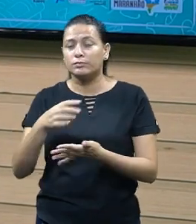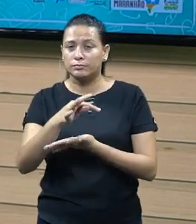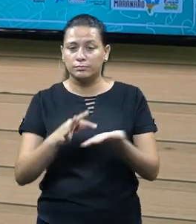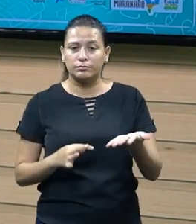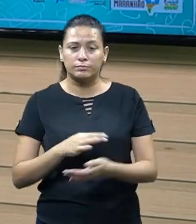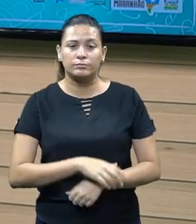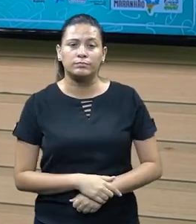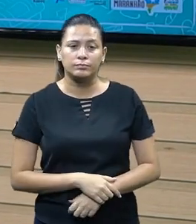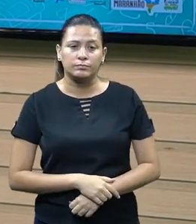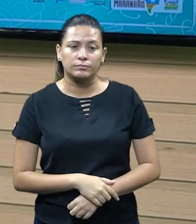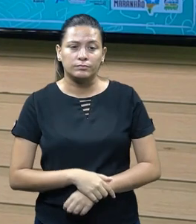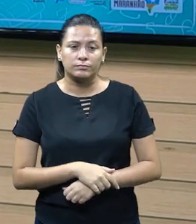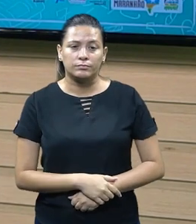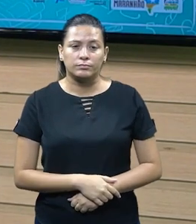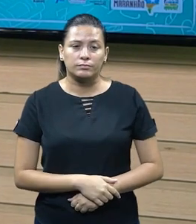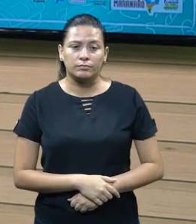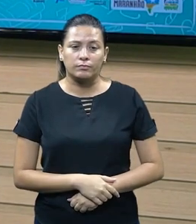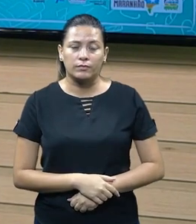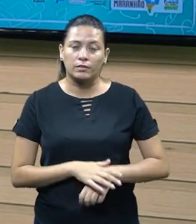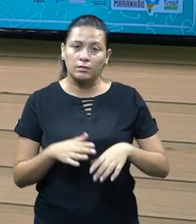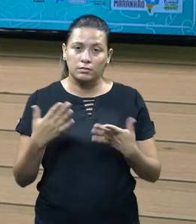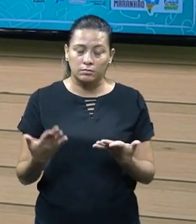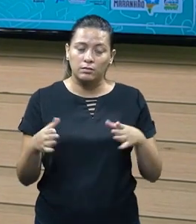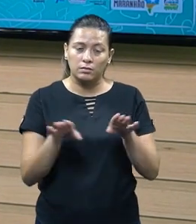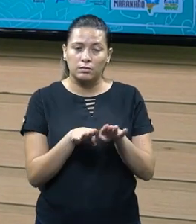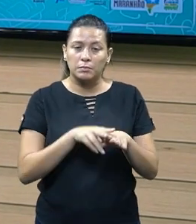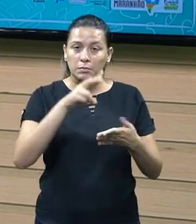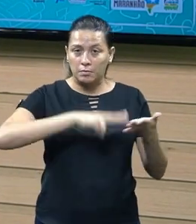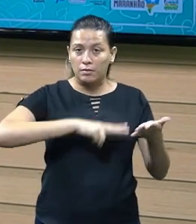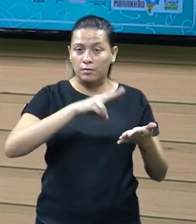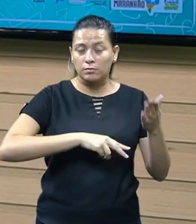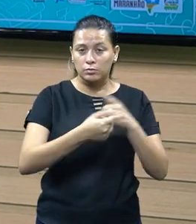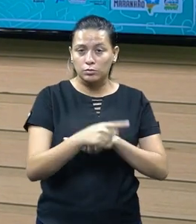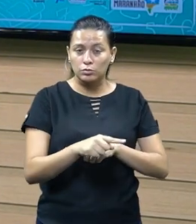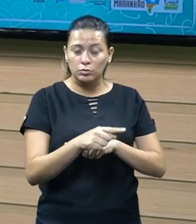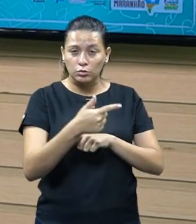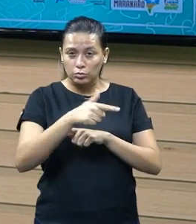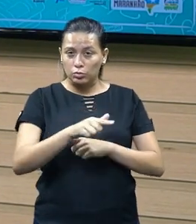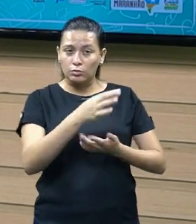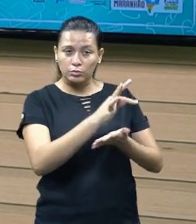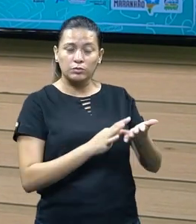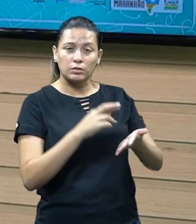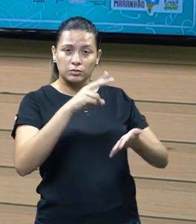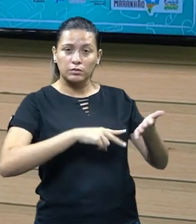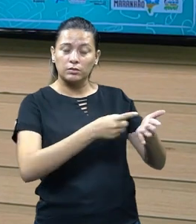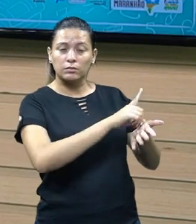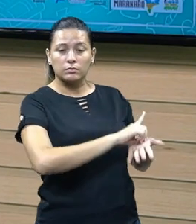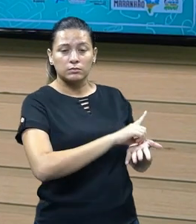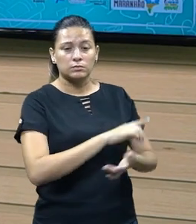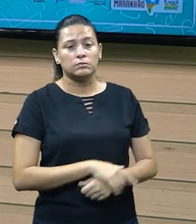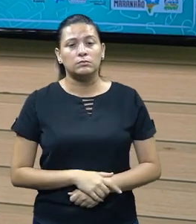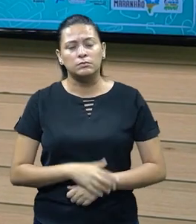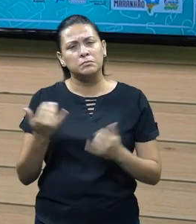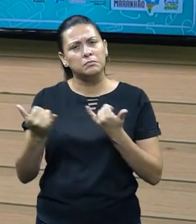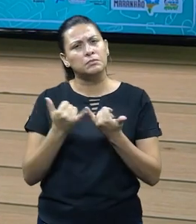né E às vezes a gente fazendo uma releitura daquela daquele Tex que a gente já leu anteriormente